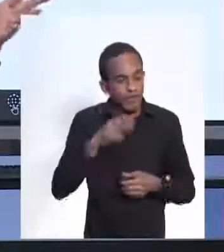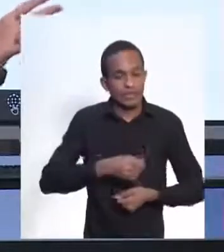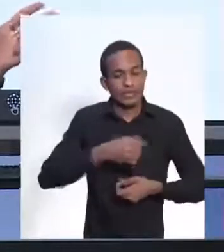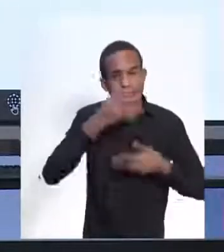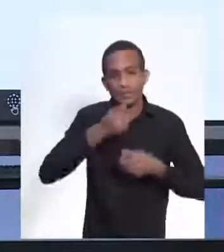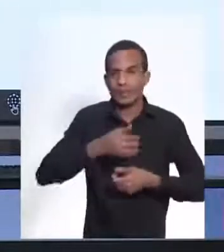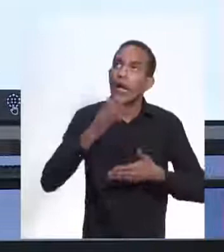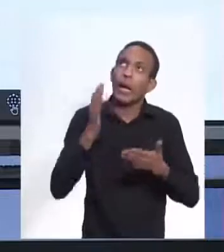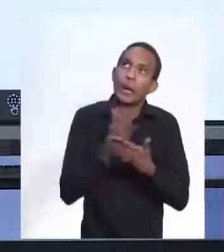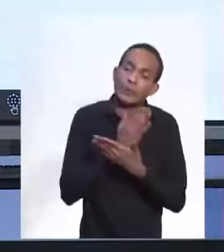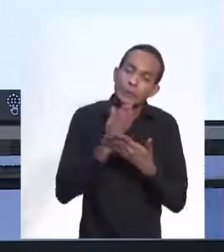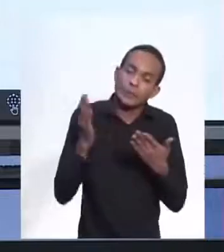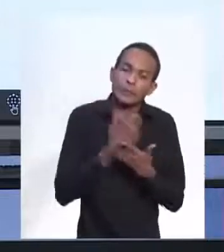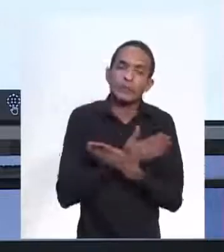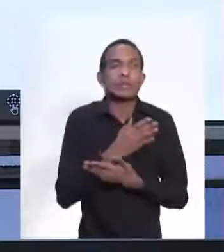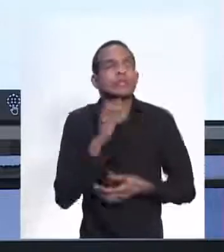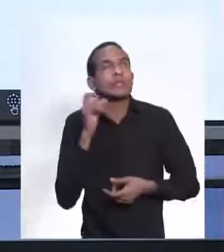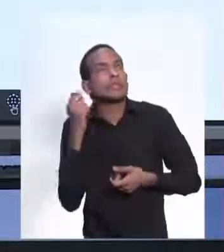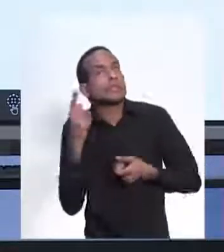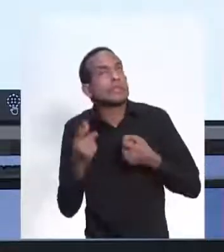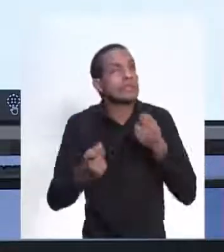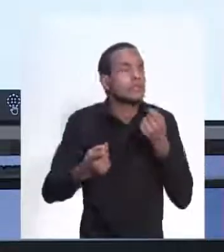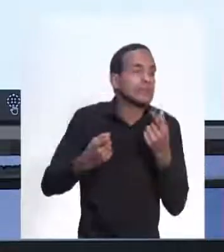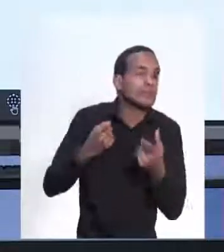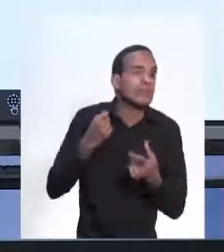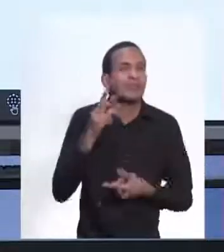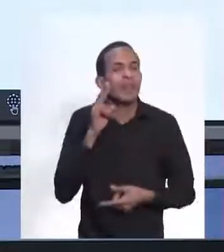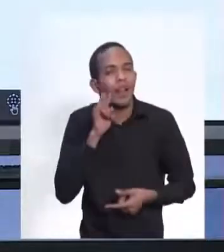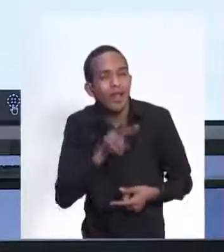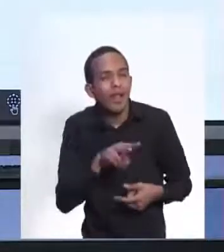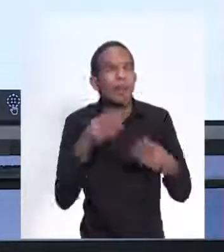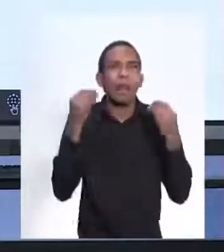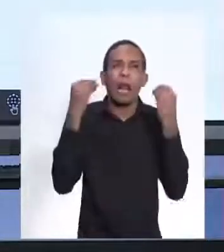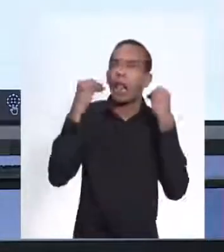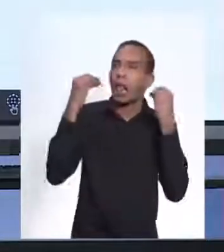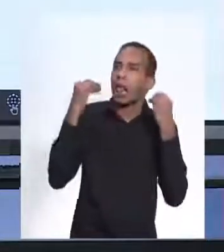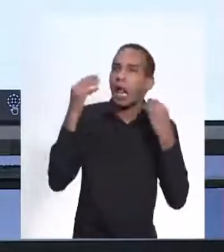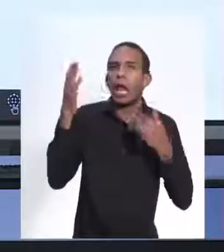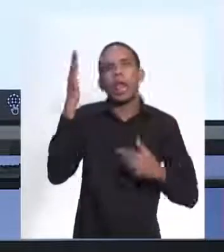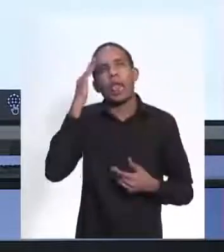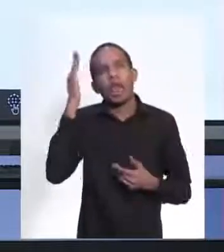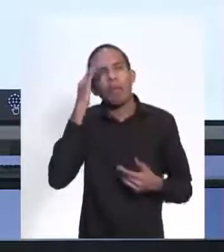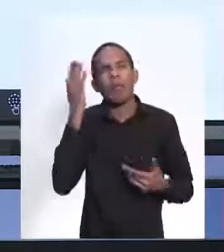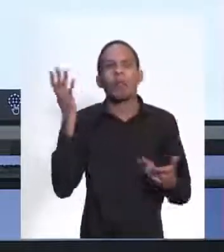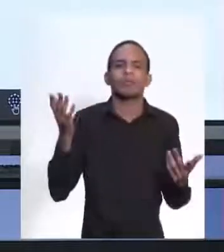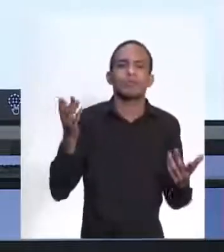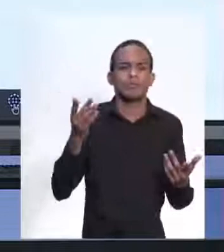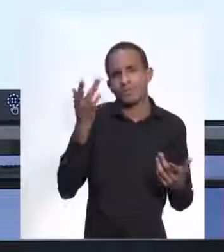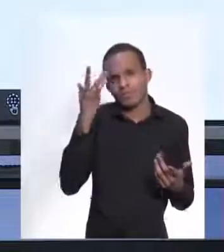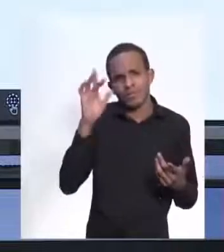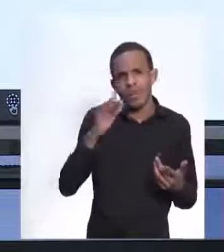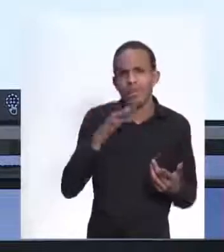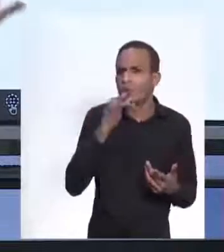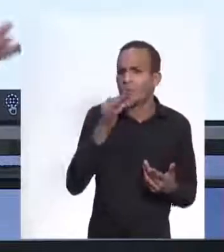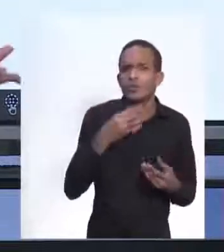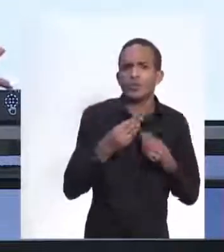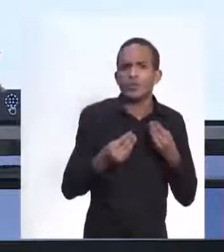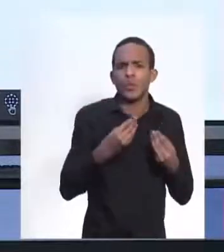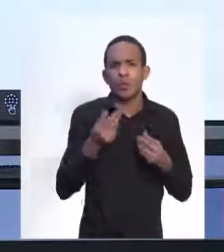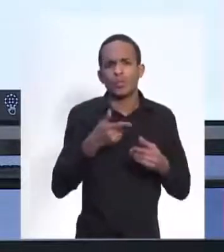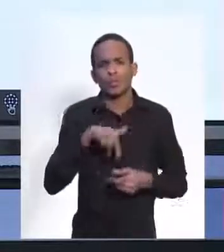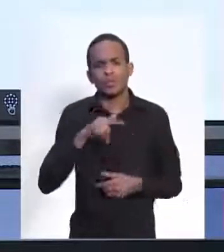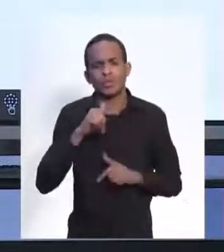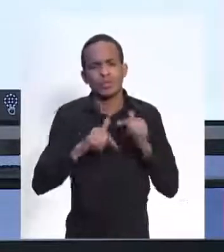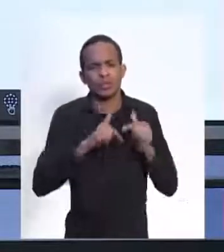vez em quando eu leio um assim, mas para que saber disso? A gente não sabe com o que a gente vai